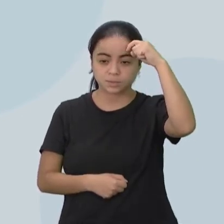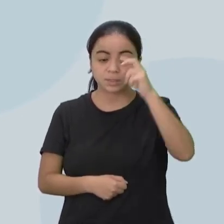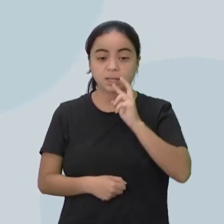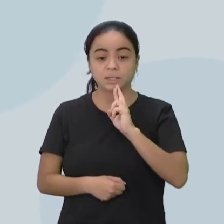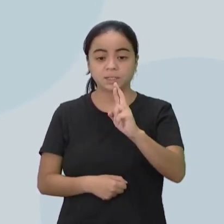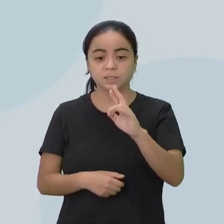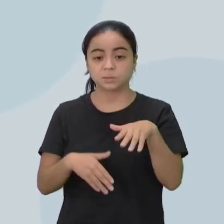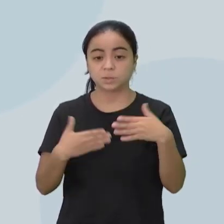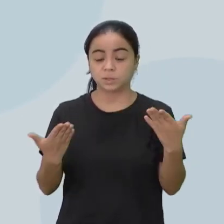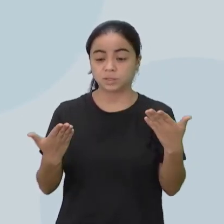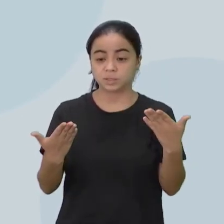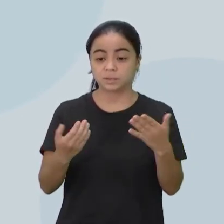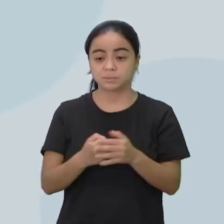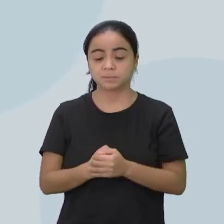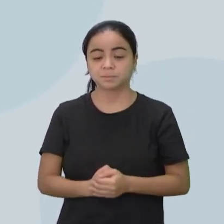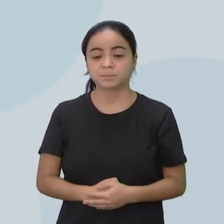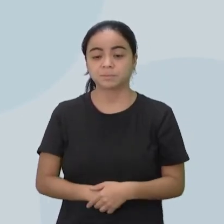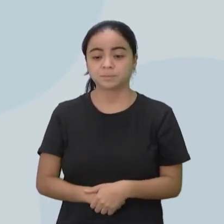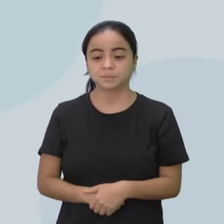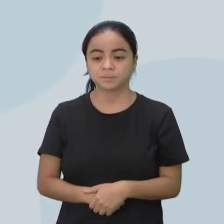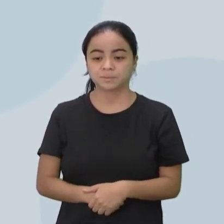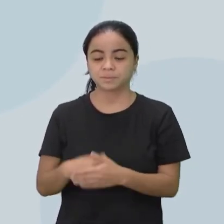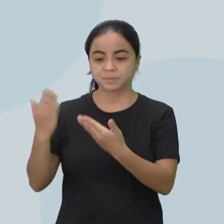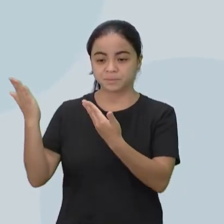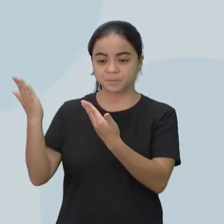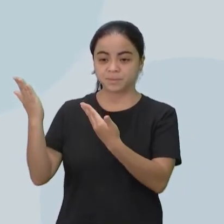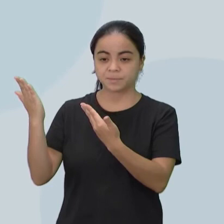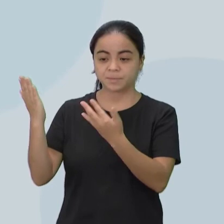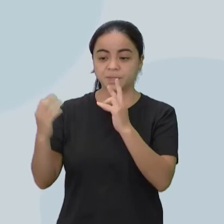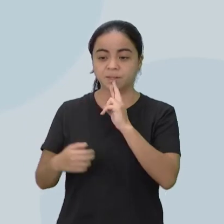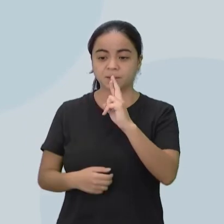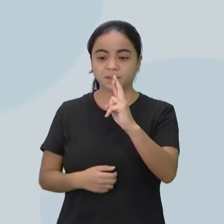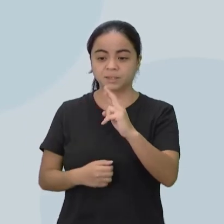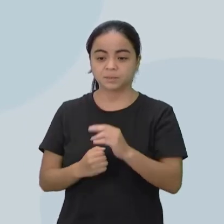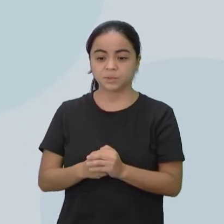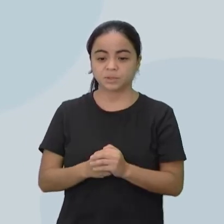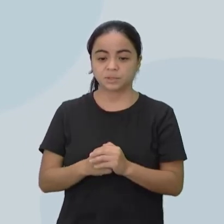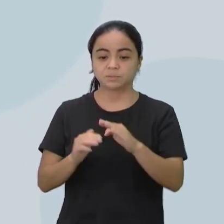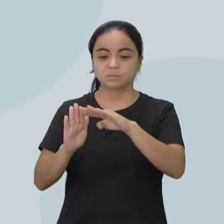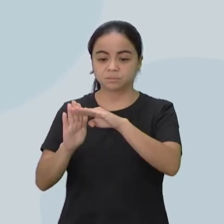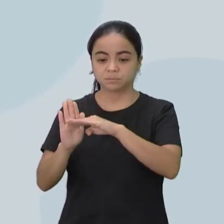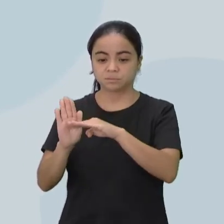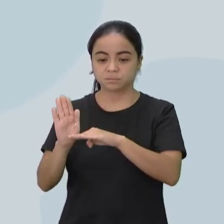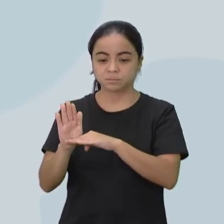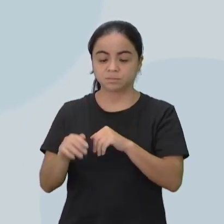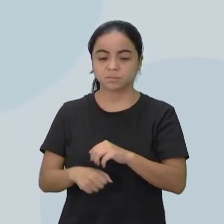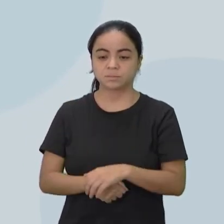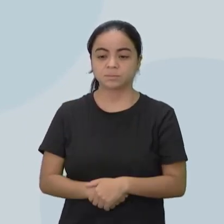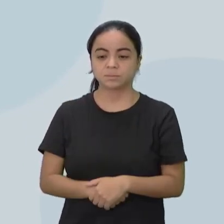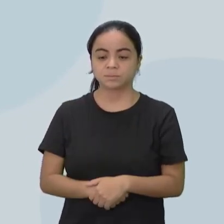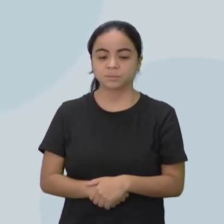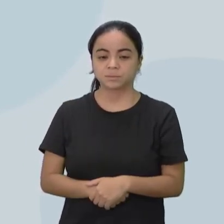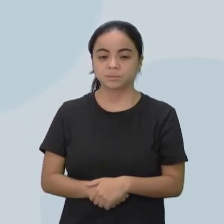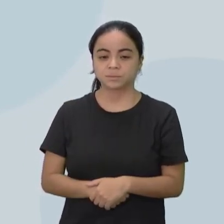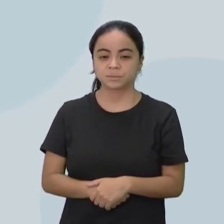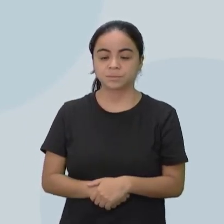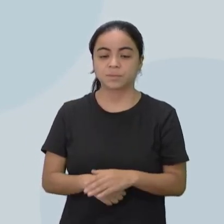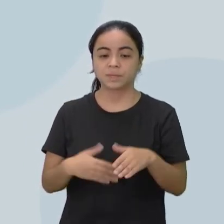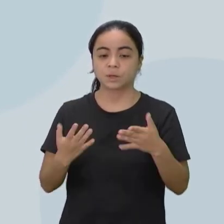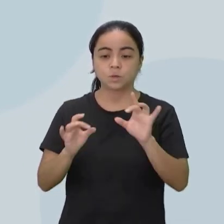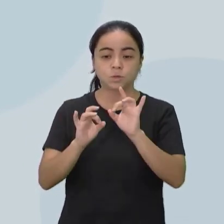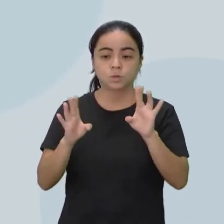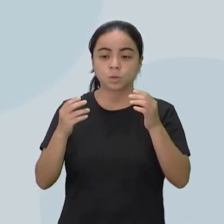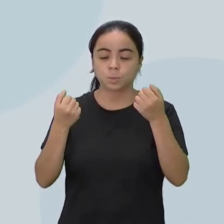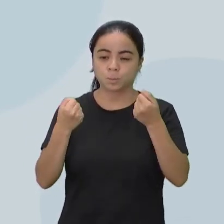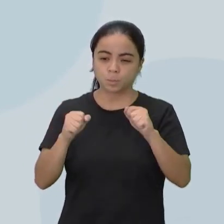acertei tudo aqui, né? Fiz a continha aqui para vocês. No passo a passo, olha lá, 161 milhões. Então, a gente só pode